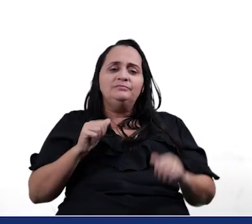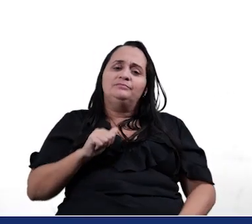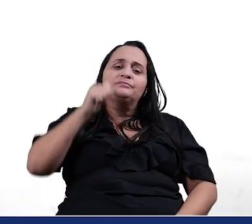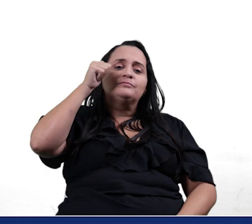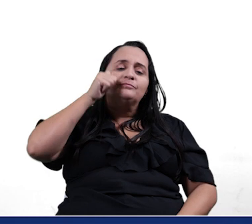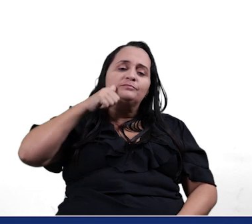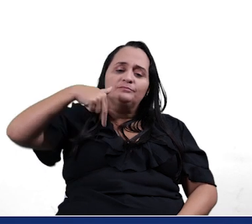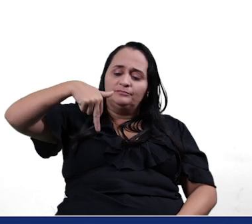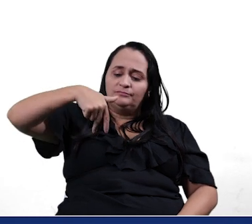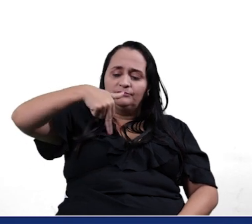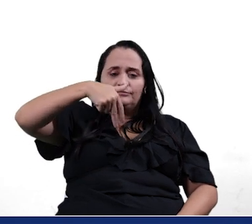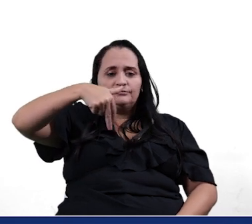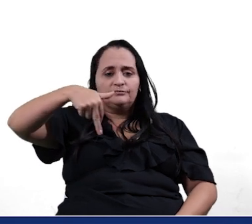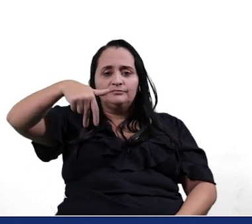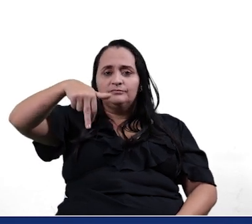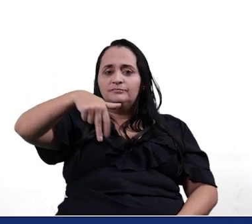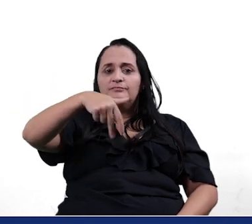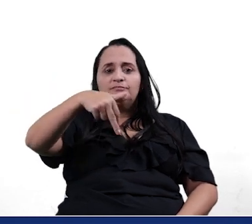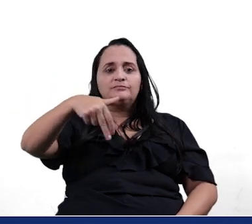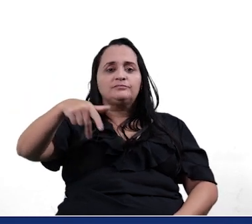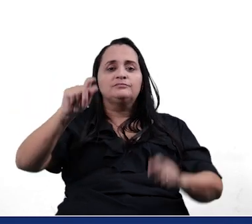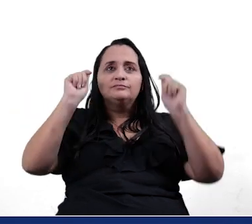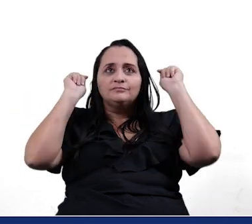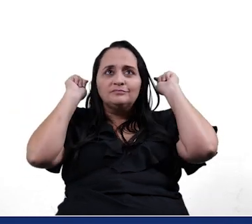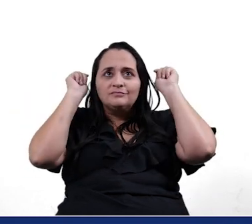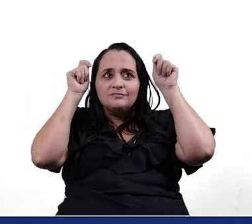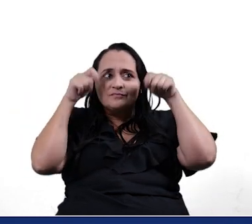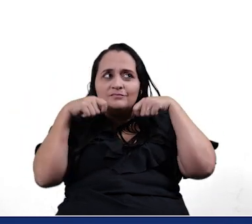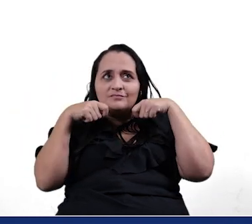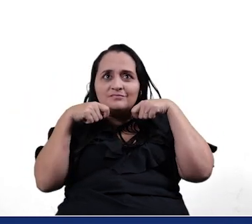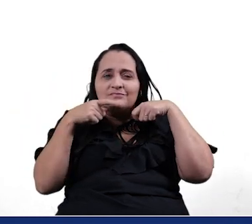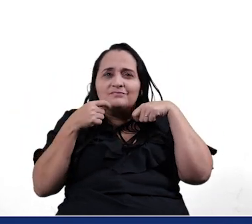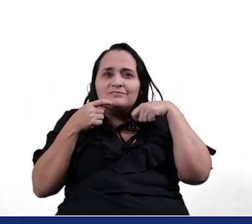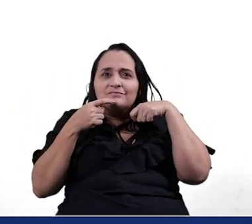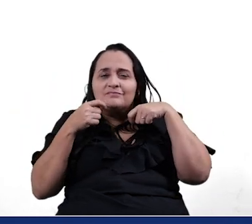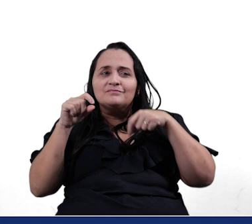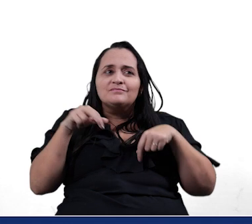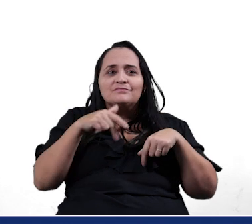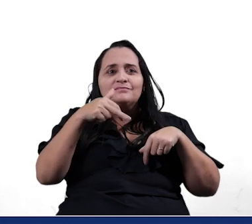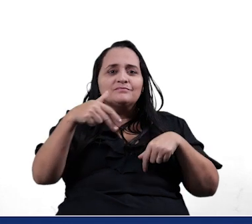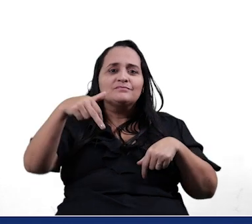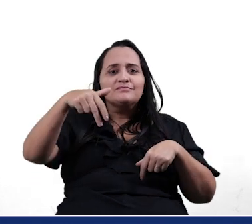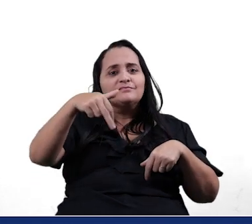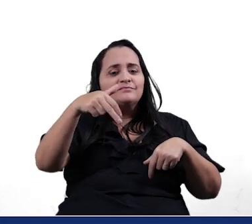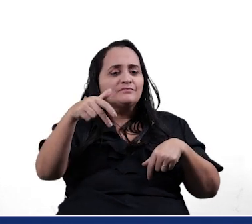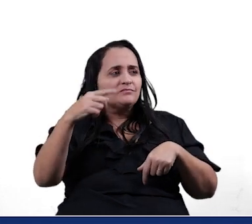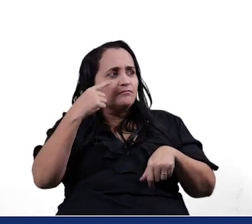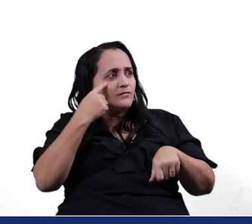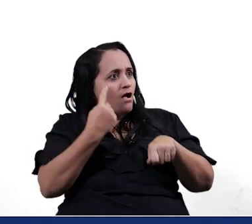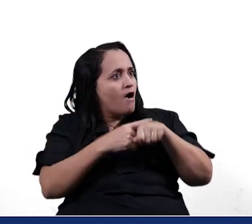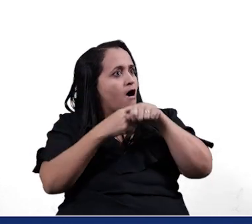uma trilha quando de repente apareceu-lhe na frente um lobo enorme. Está falando de qual